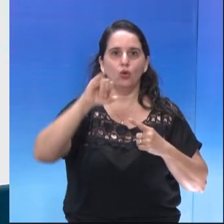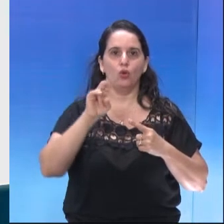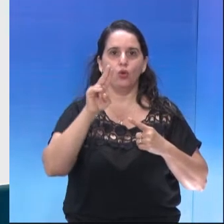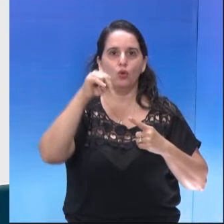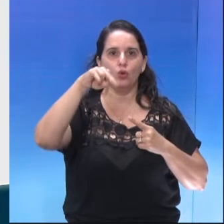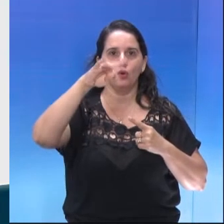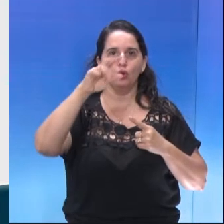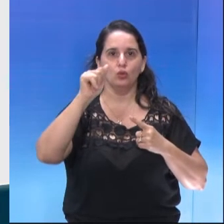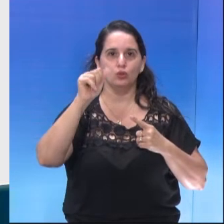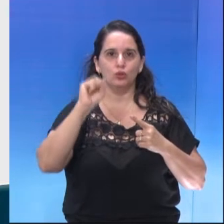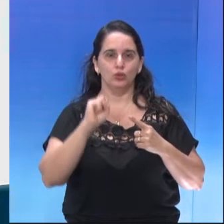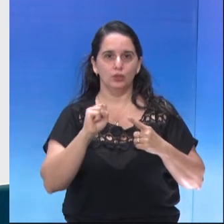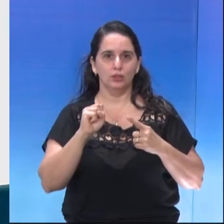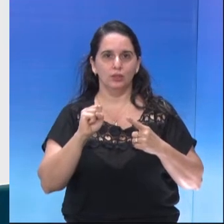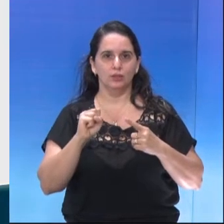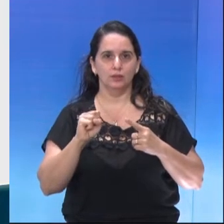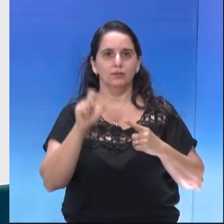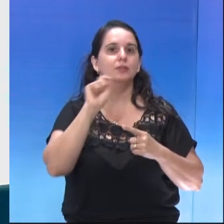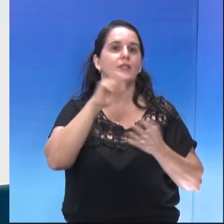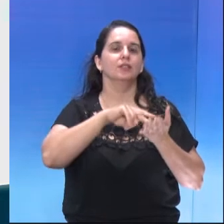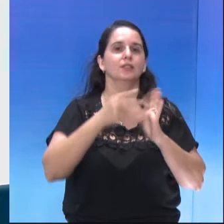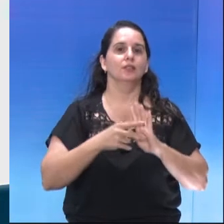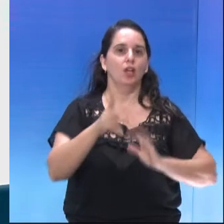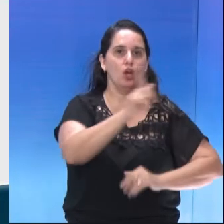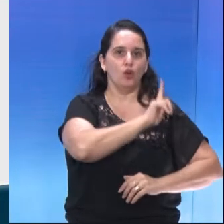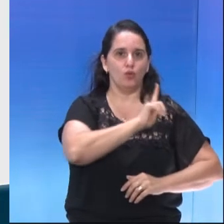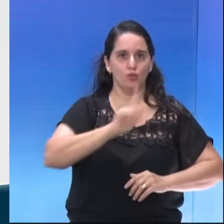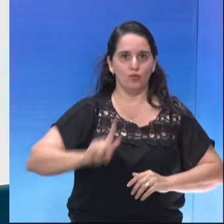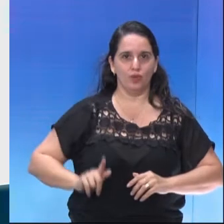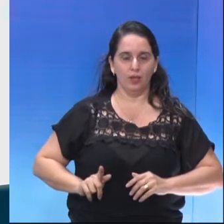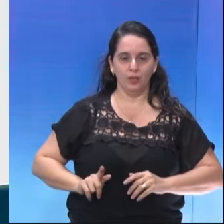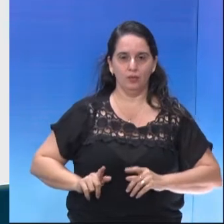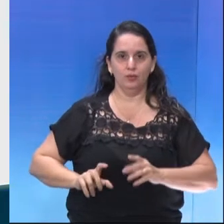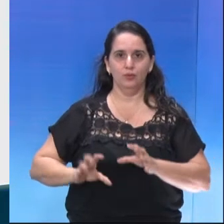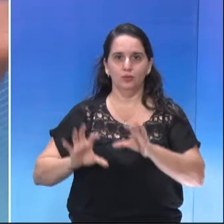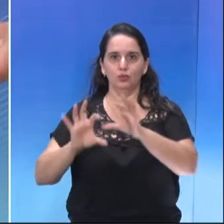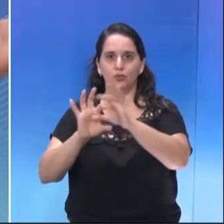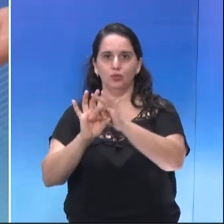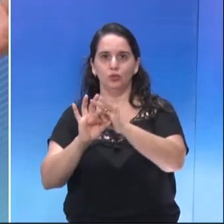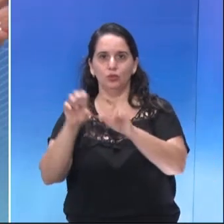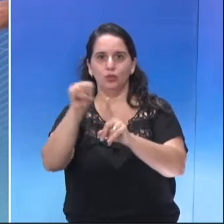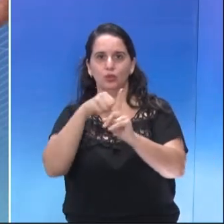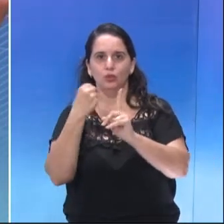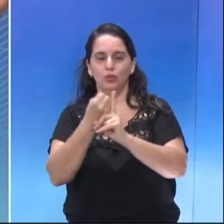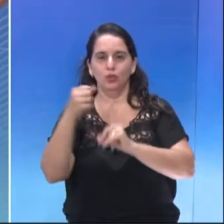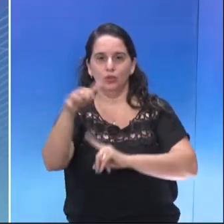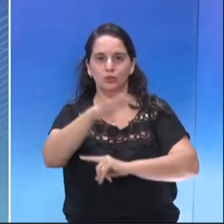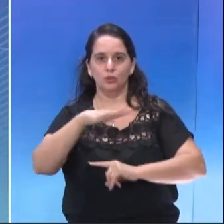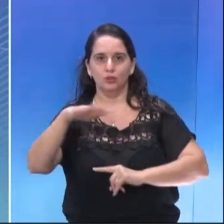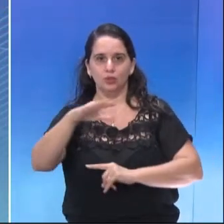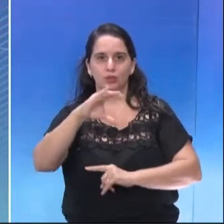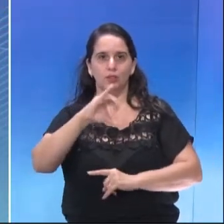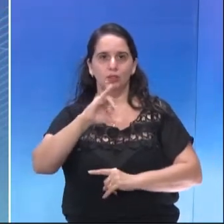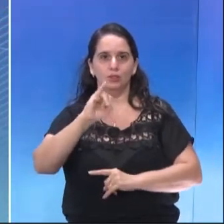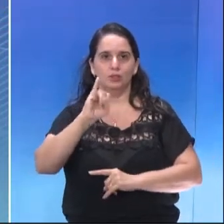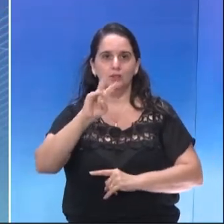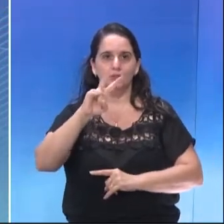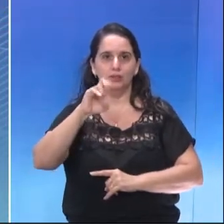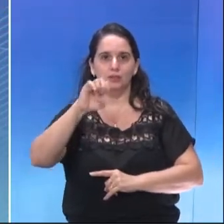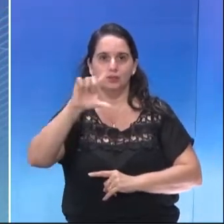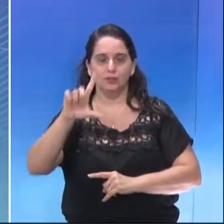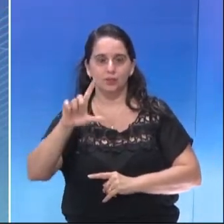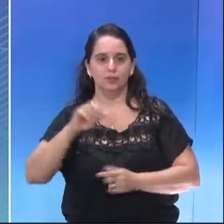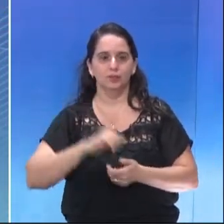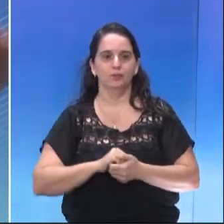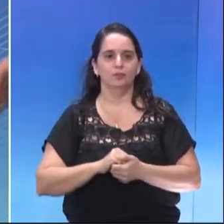Conjuntas entre quem? Governo e sociedade. Entes governamentais e sociedade civil organizada, ok? Não